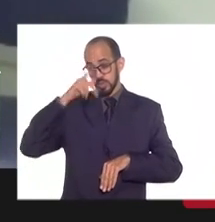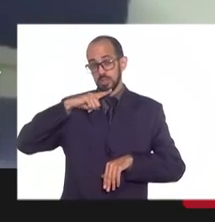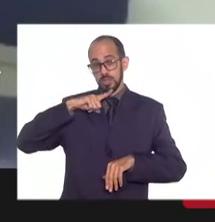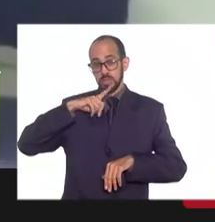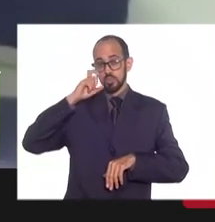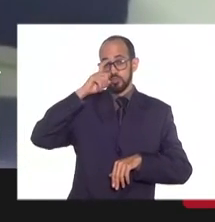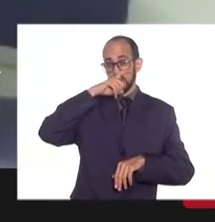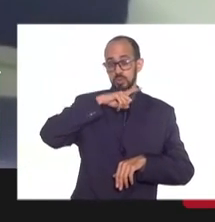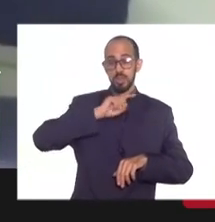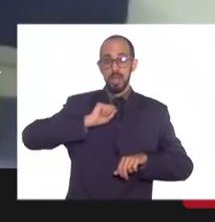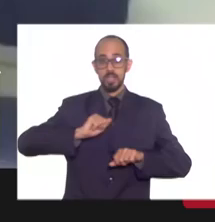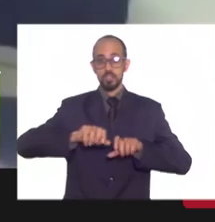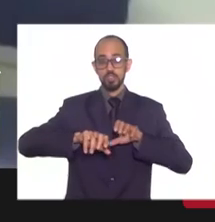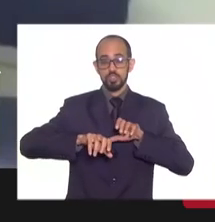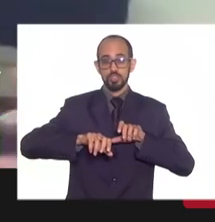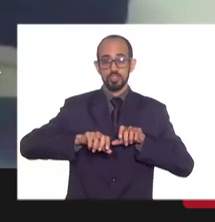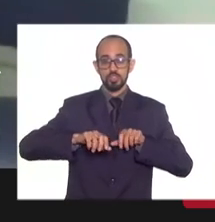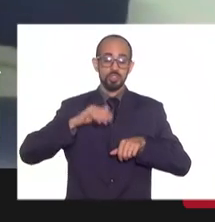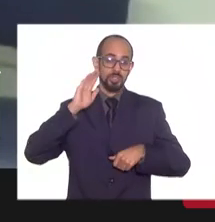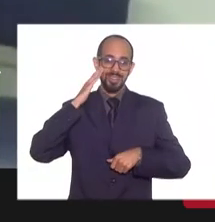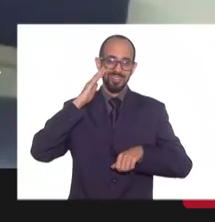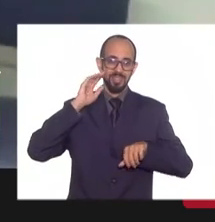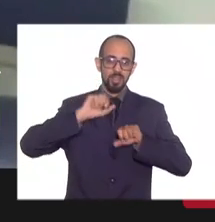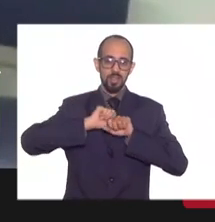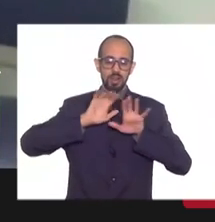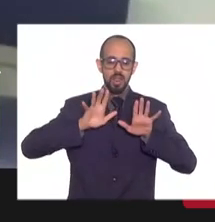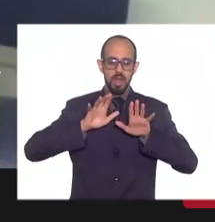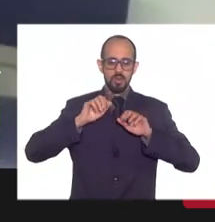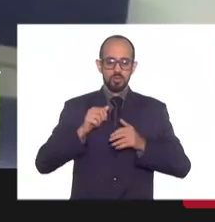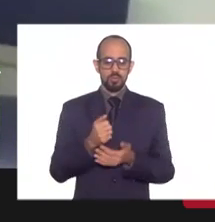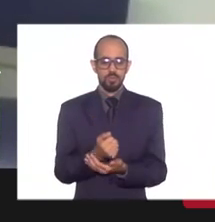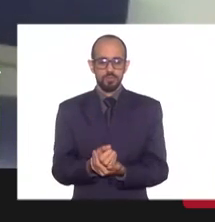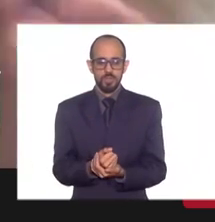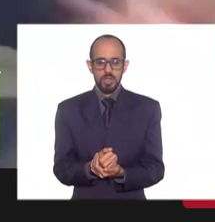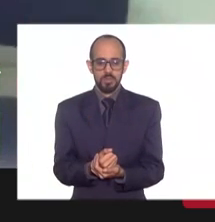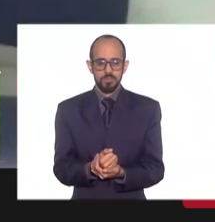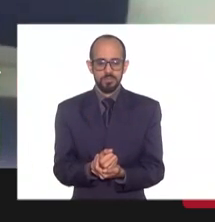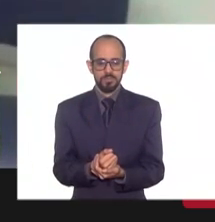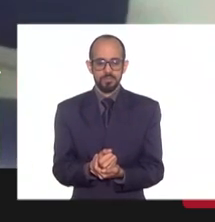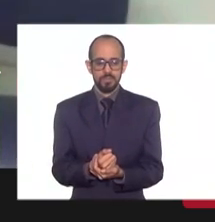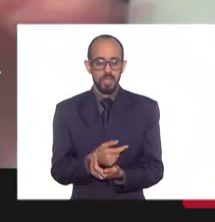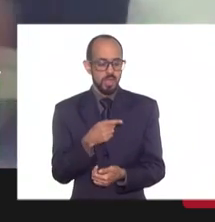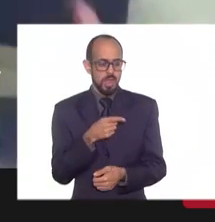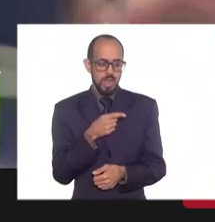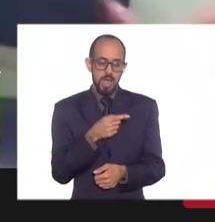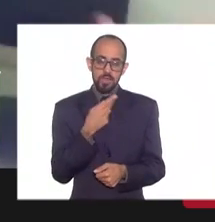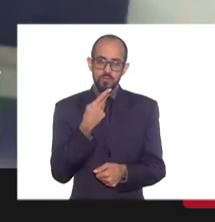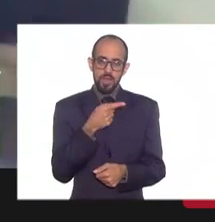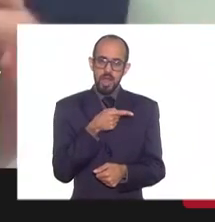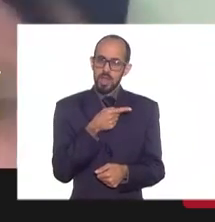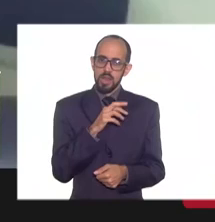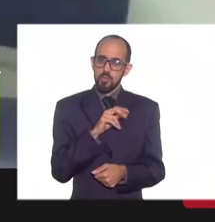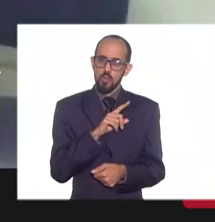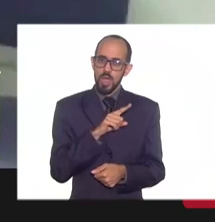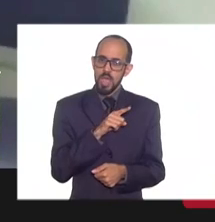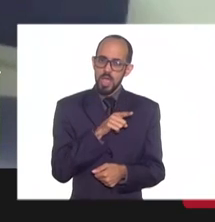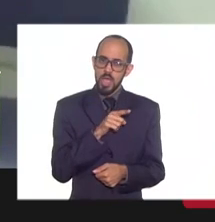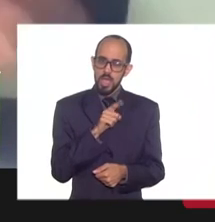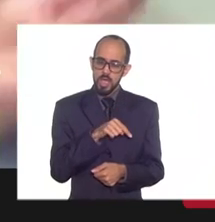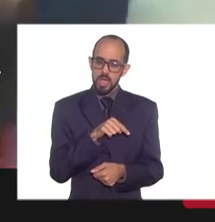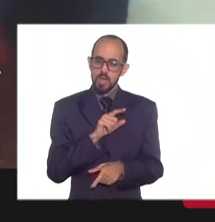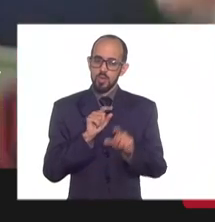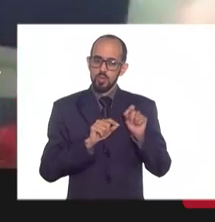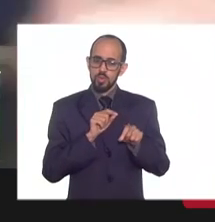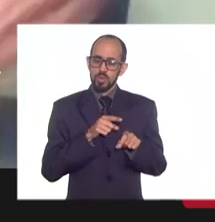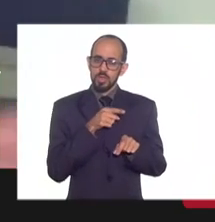formação de entendimento então a gente tem que ir onde o povo está né ir lá e dizer ó não é assim é mais simples olha